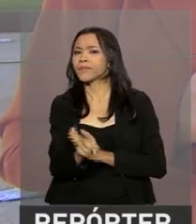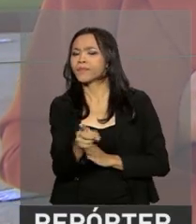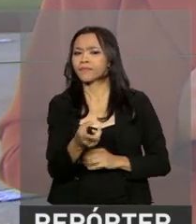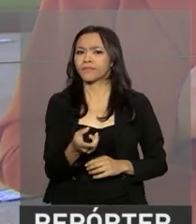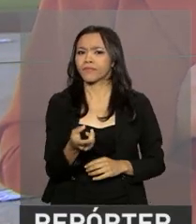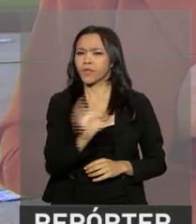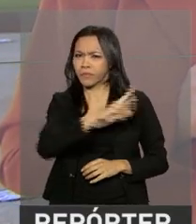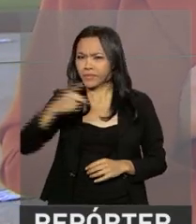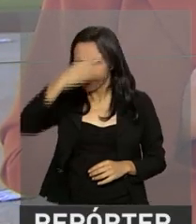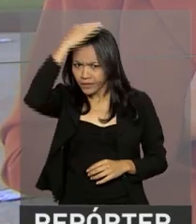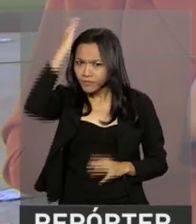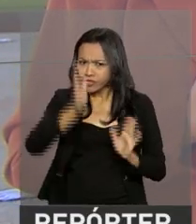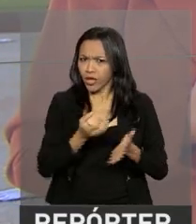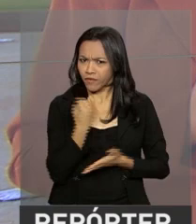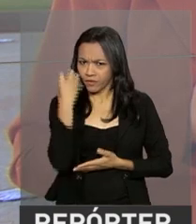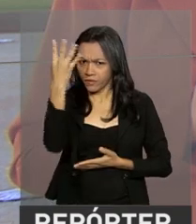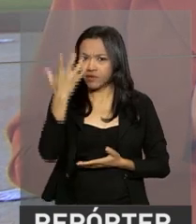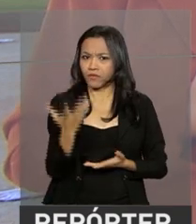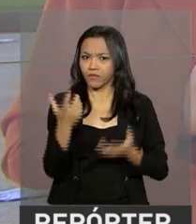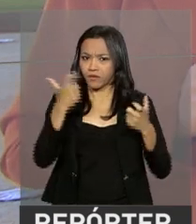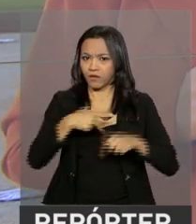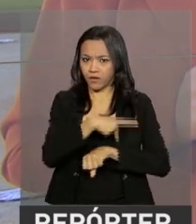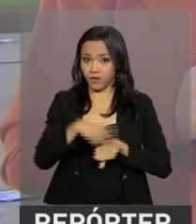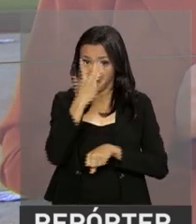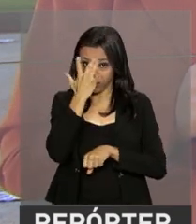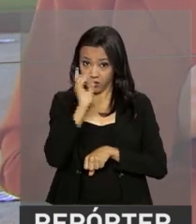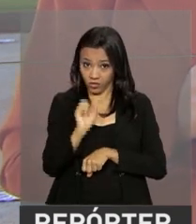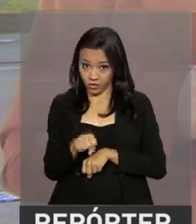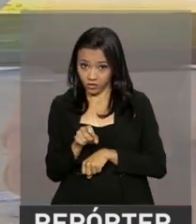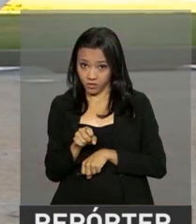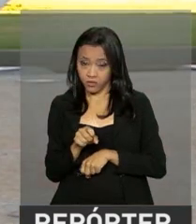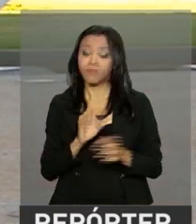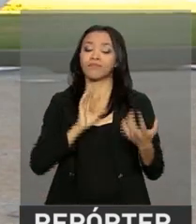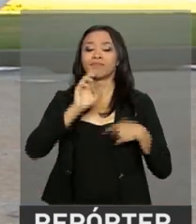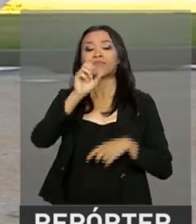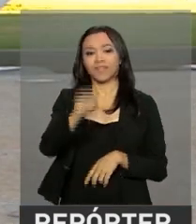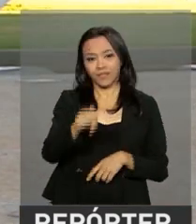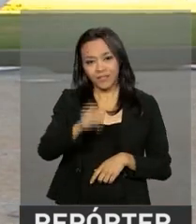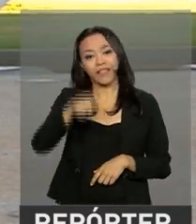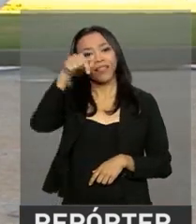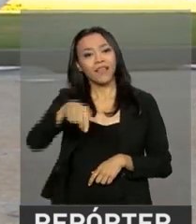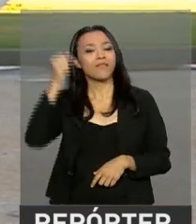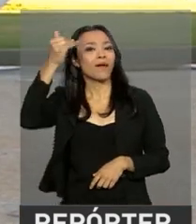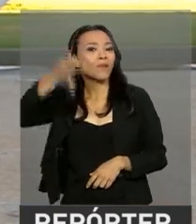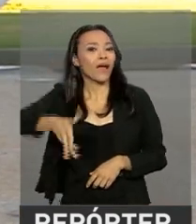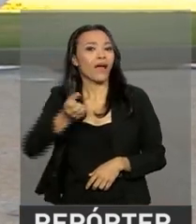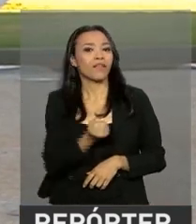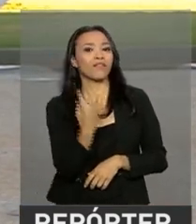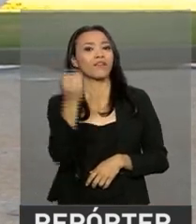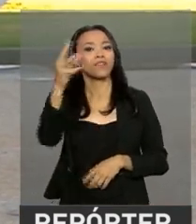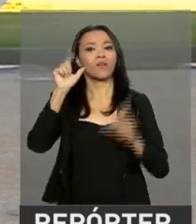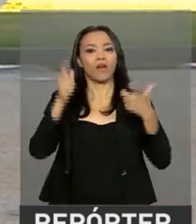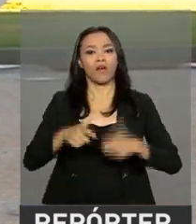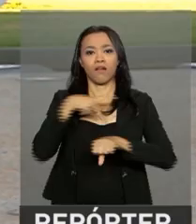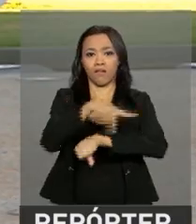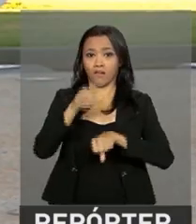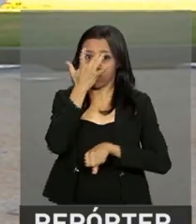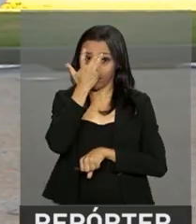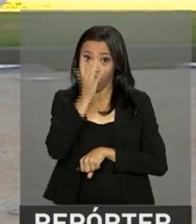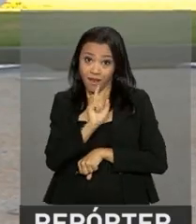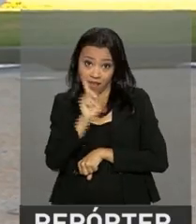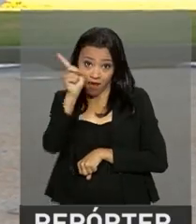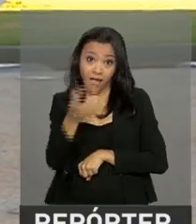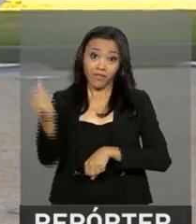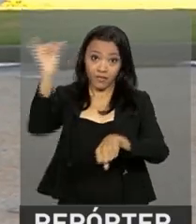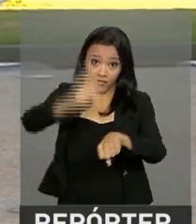presidente Michel tem já está caminho da Índia não é isso exatamente ele embarcou nesta madrugada para a Índia lá ele participa na cidade de